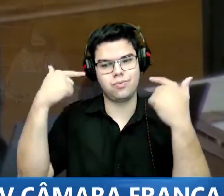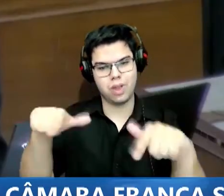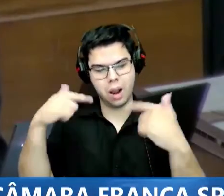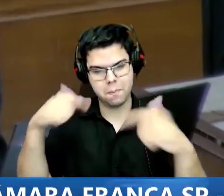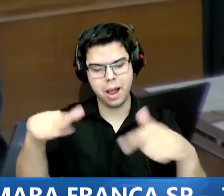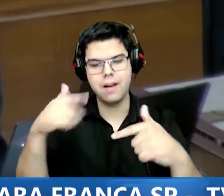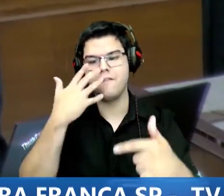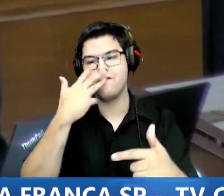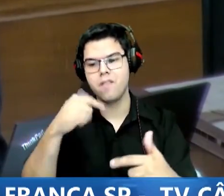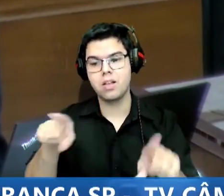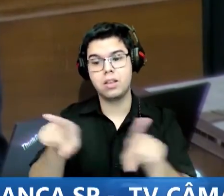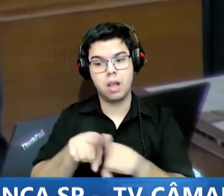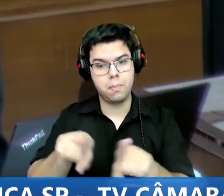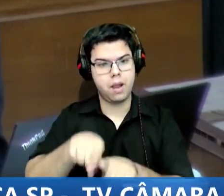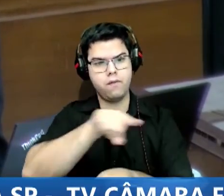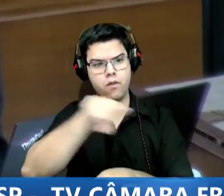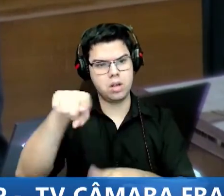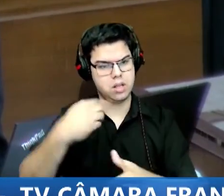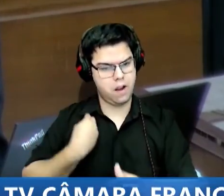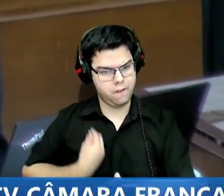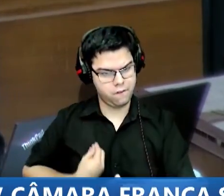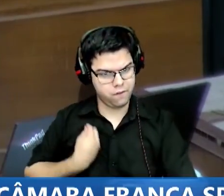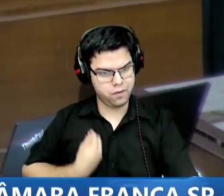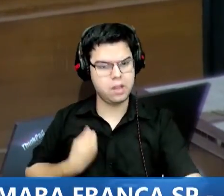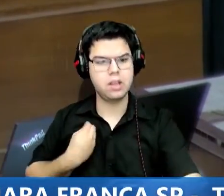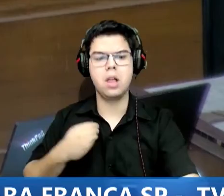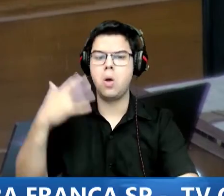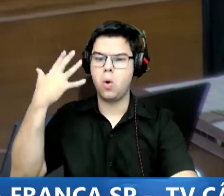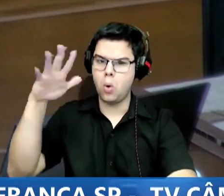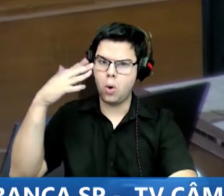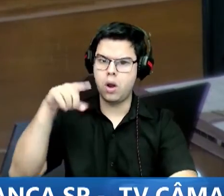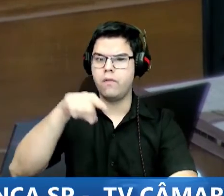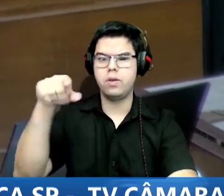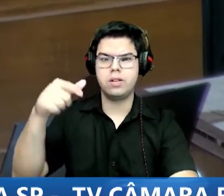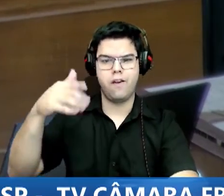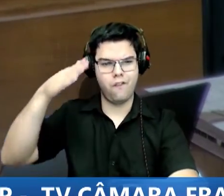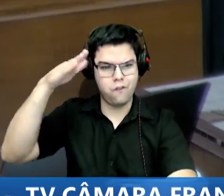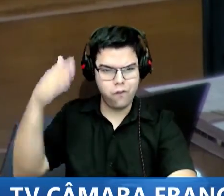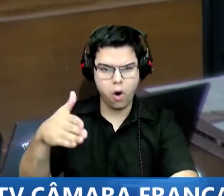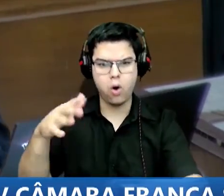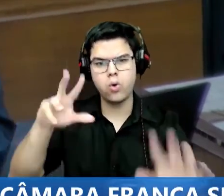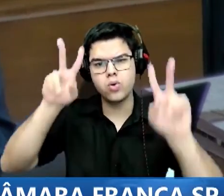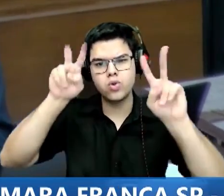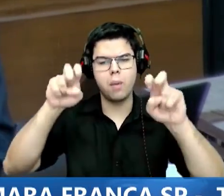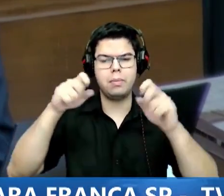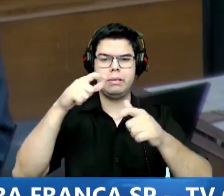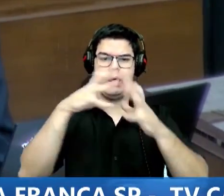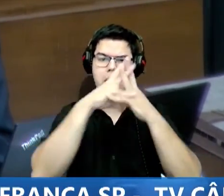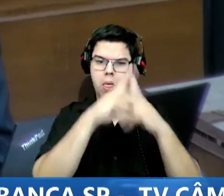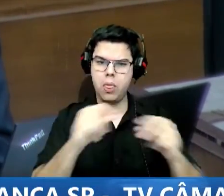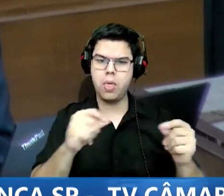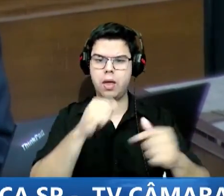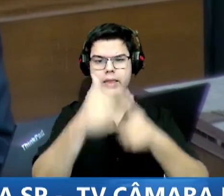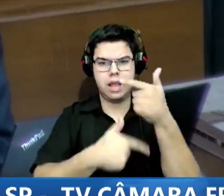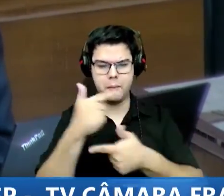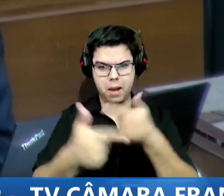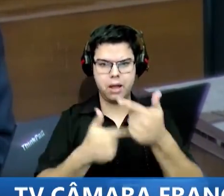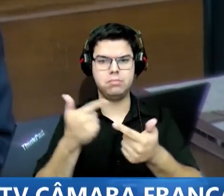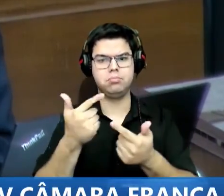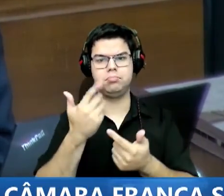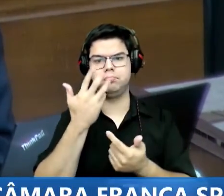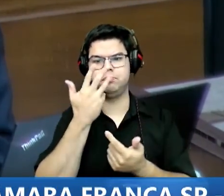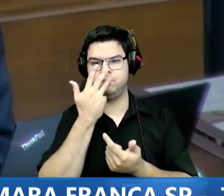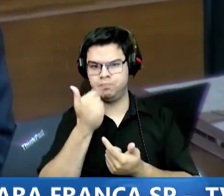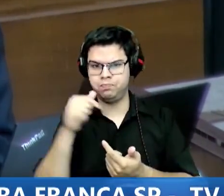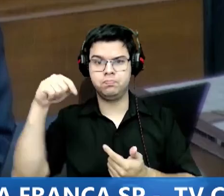presentes também, que trabalham essa discussão da erradicação do trabalho infantil na cidade. Eu queria primeiro dizer o